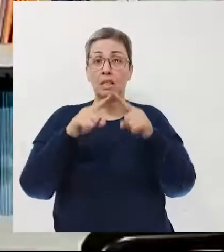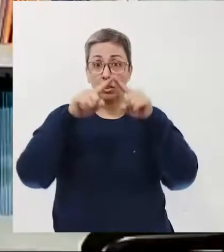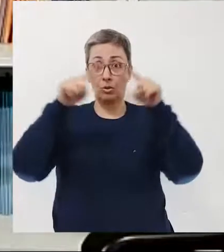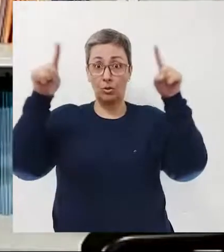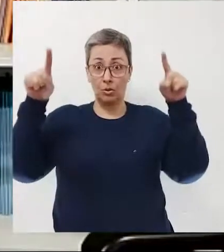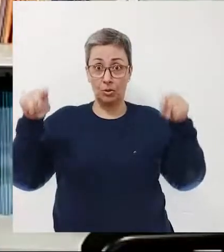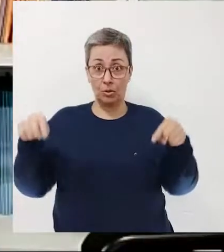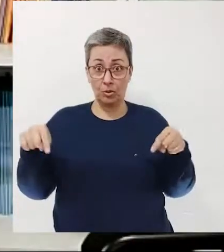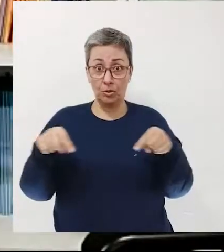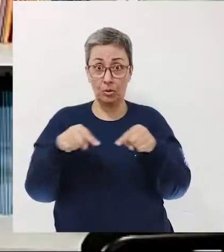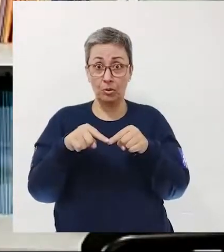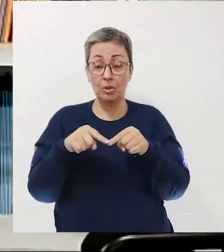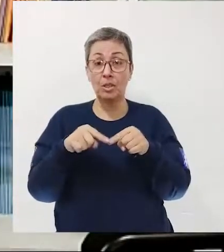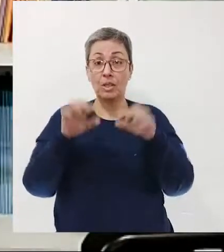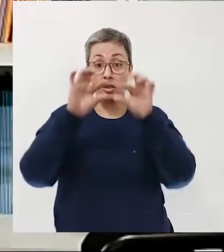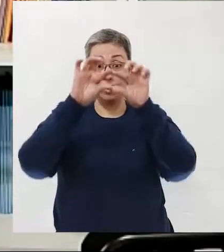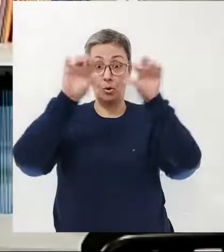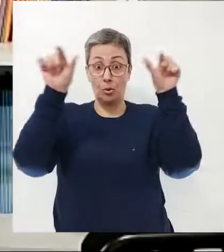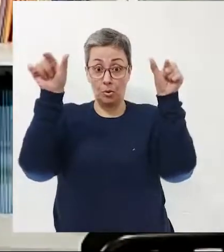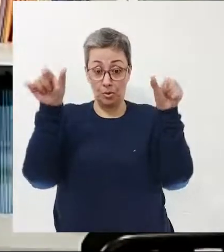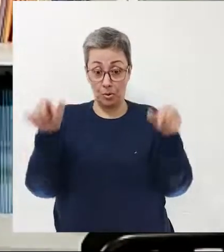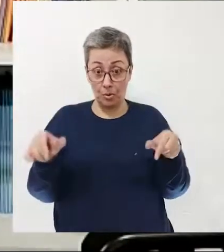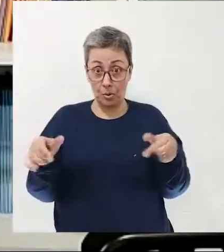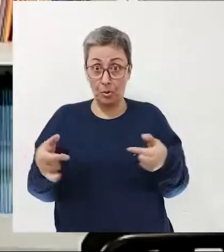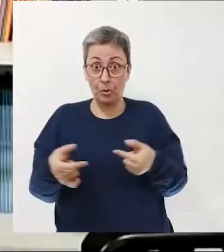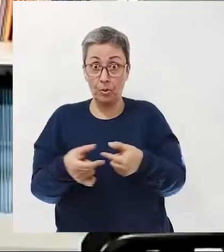um contorno, que é a moldura.